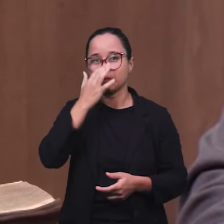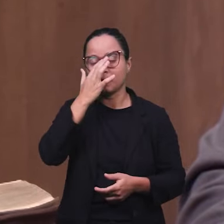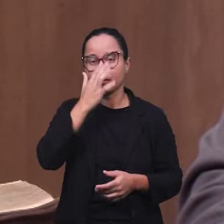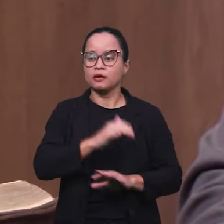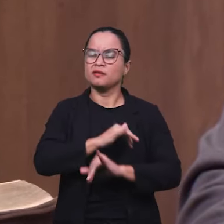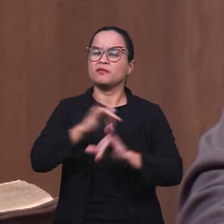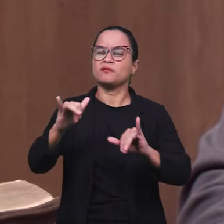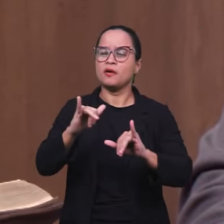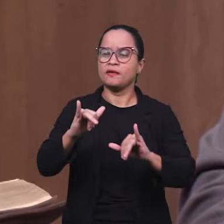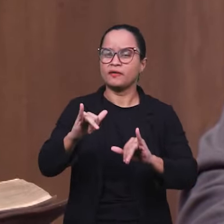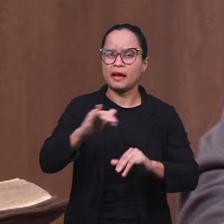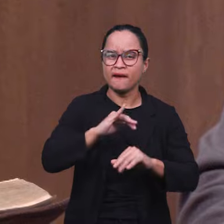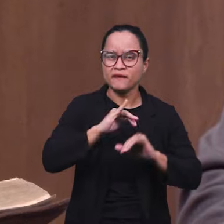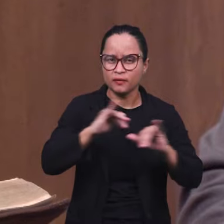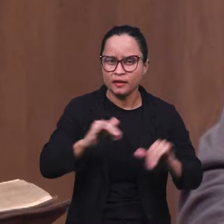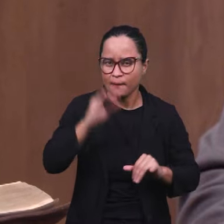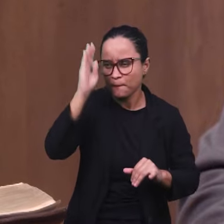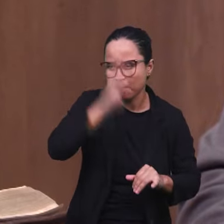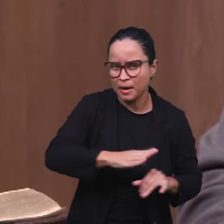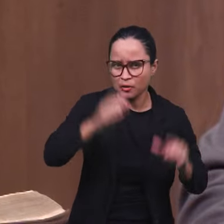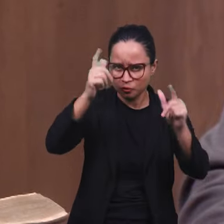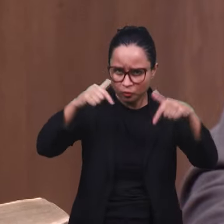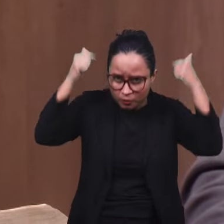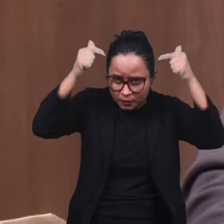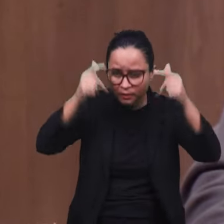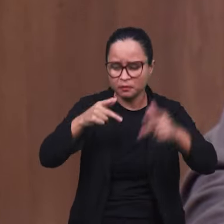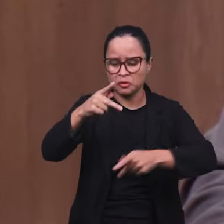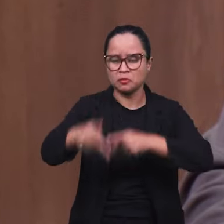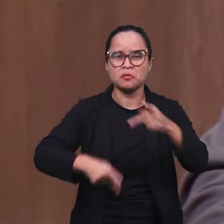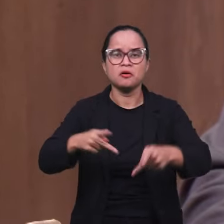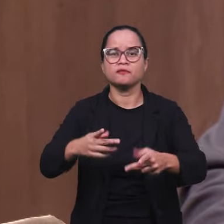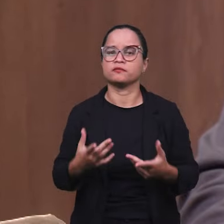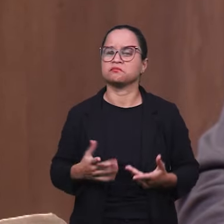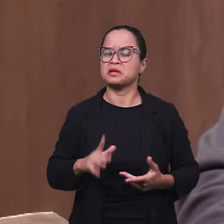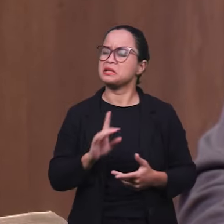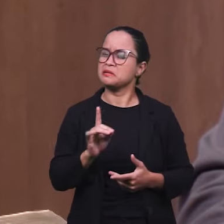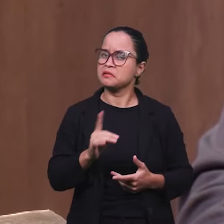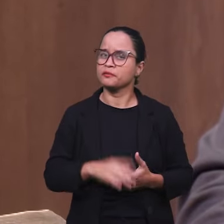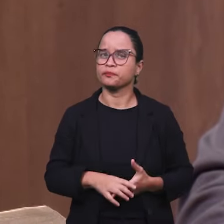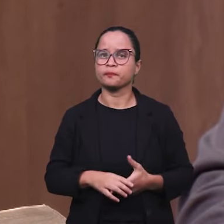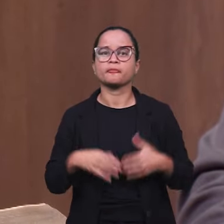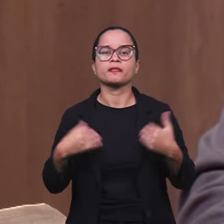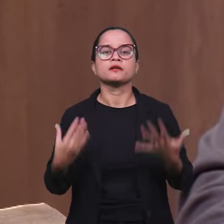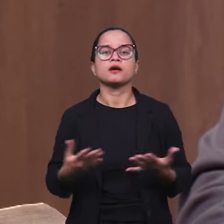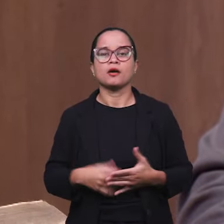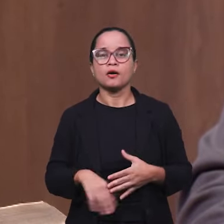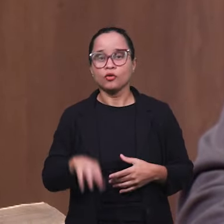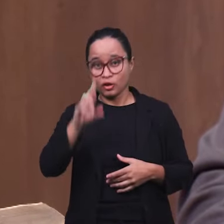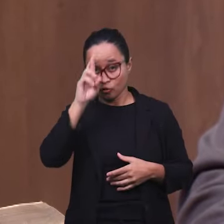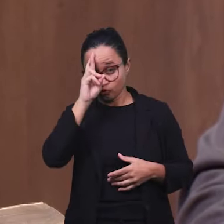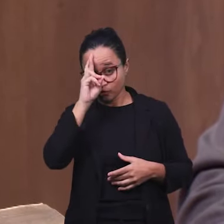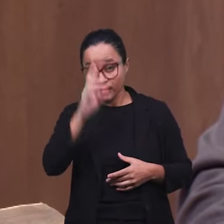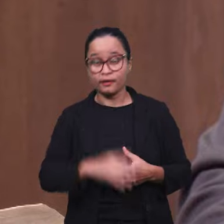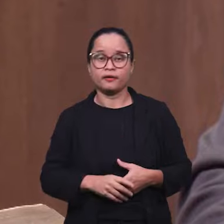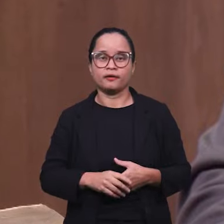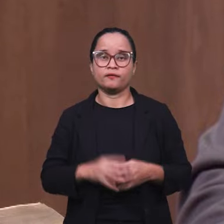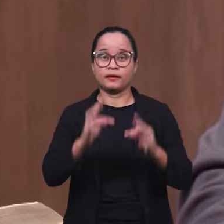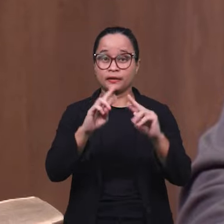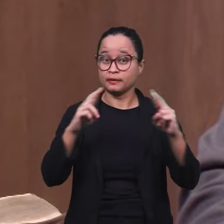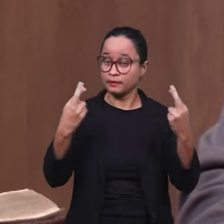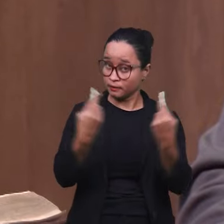falarás mal do príncipe do teu povo. Quem é o príncipe? É o chefe da